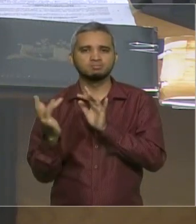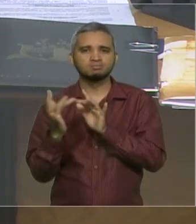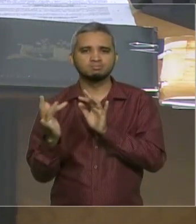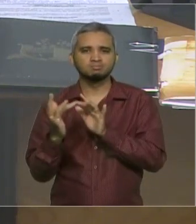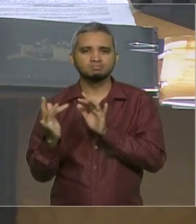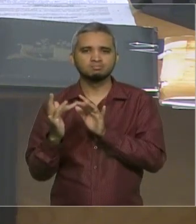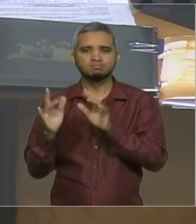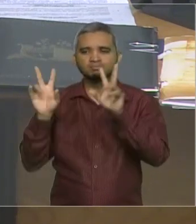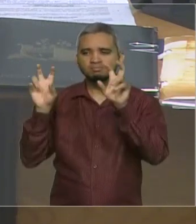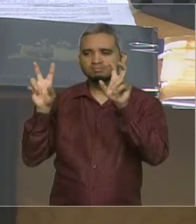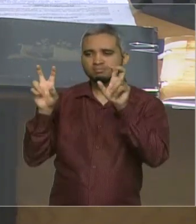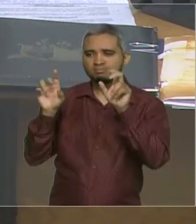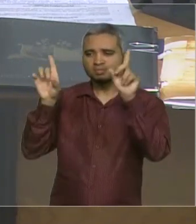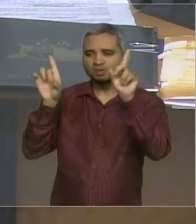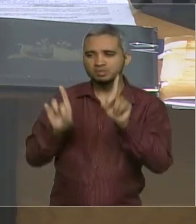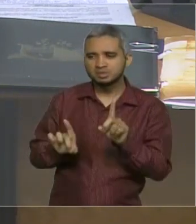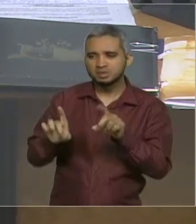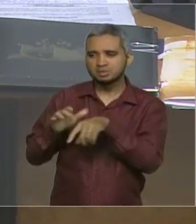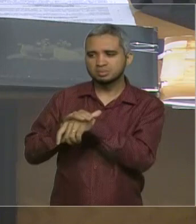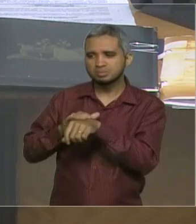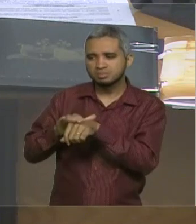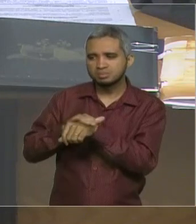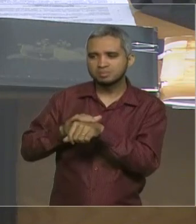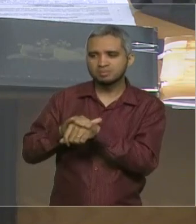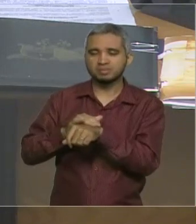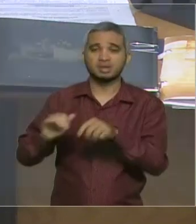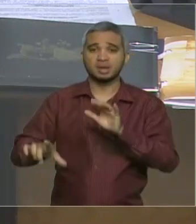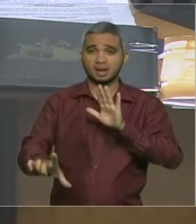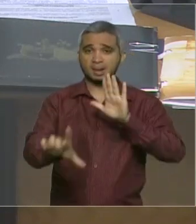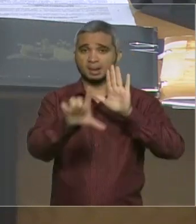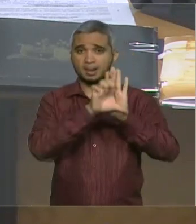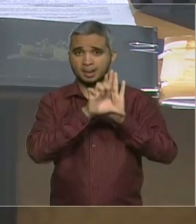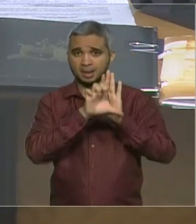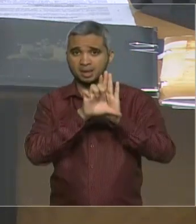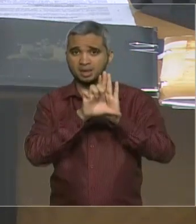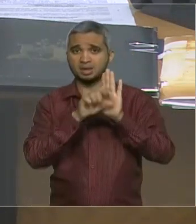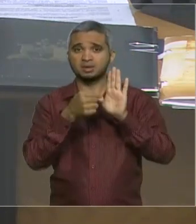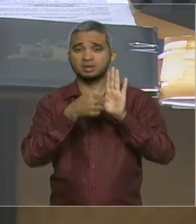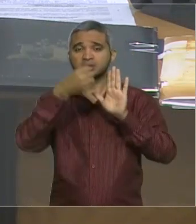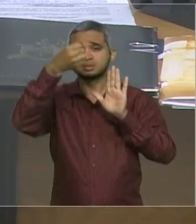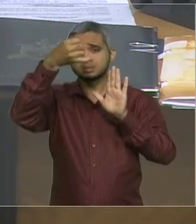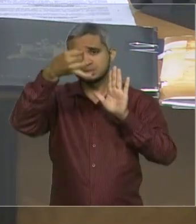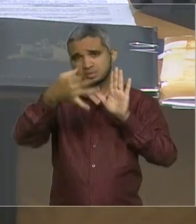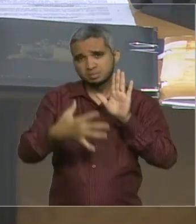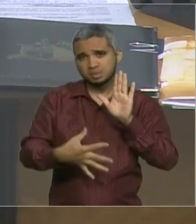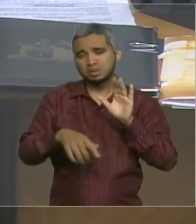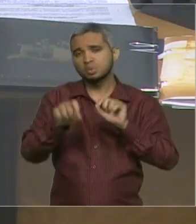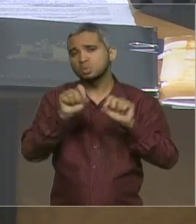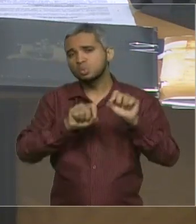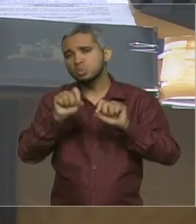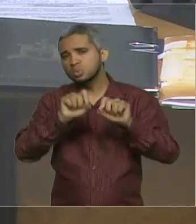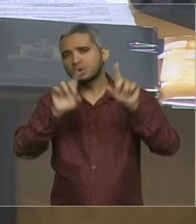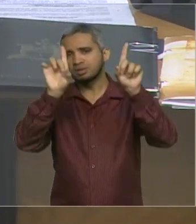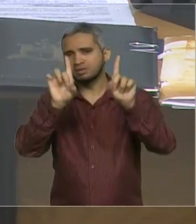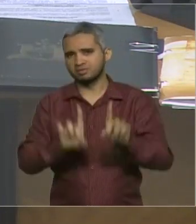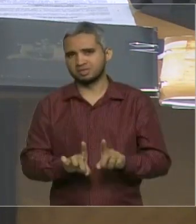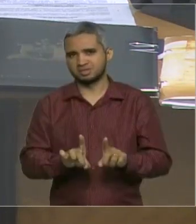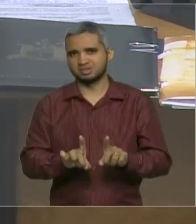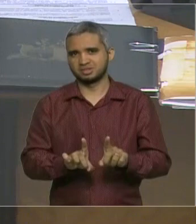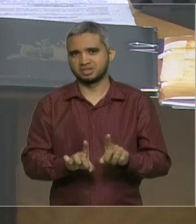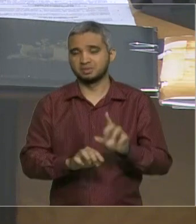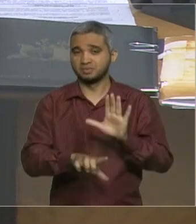causa. Lei que classifica o que é deficiência. Lei que prevê o